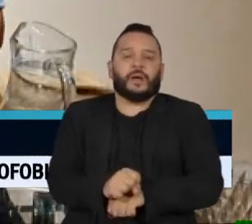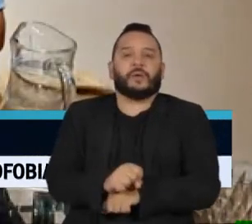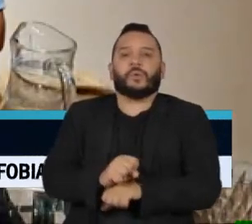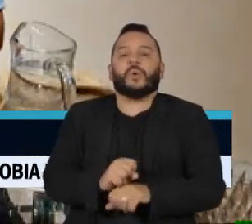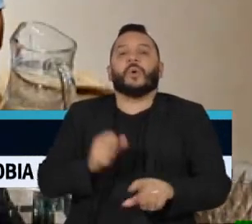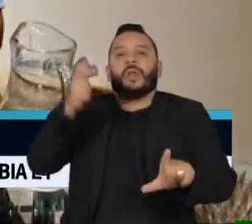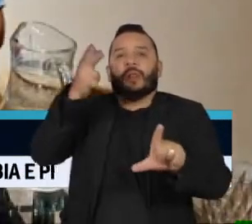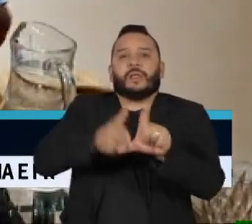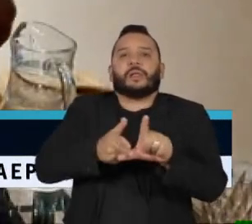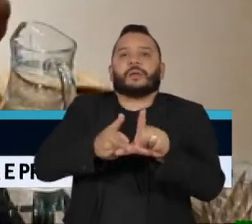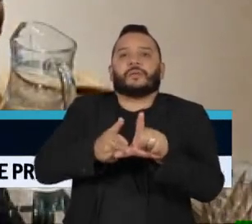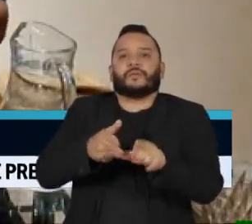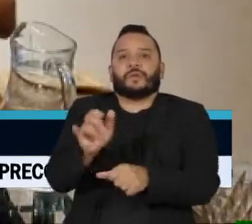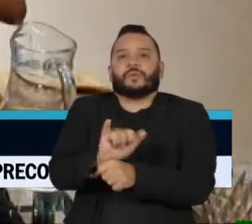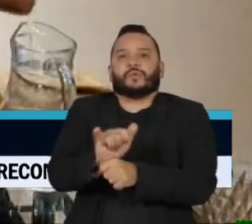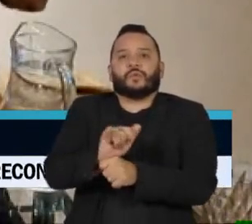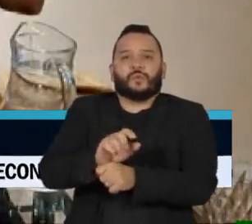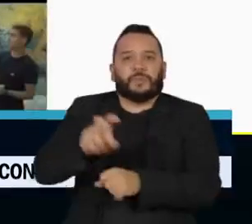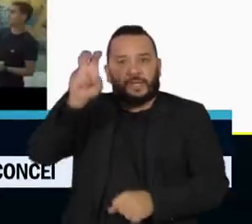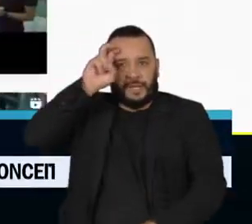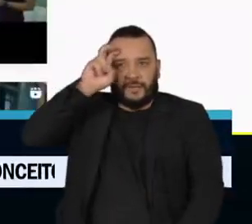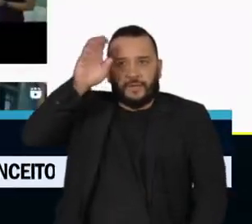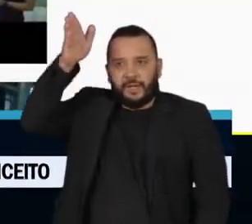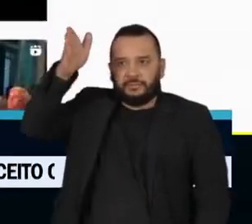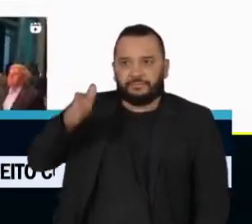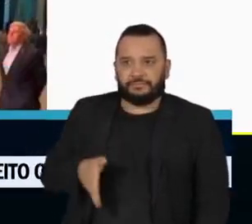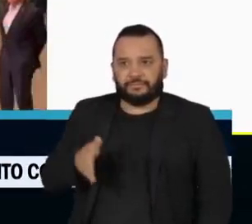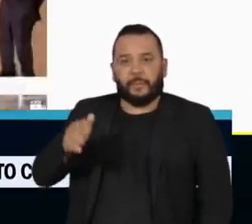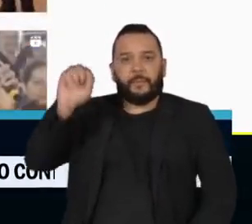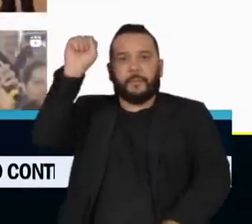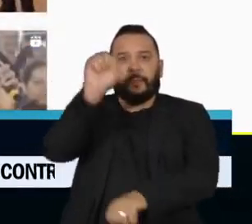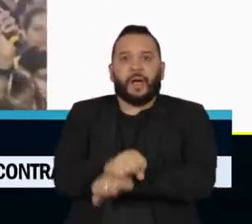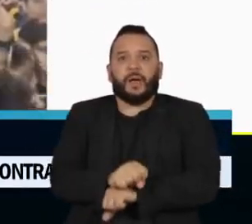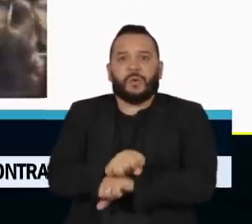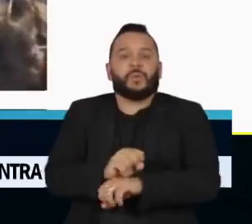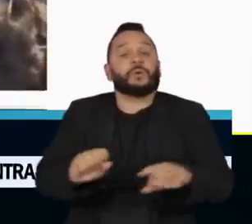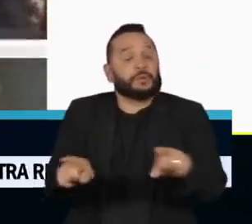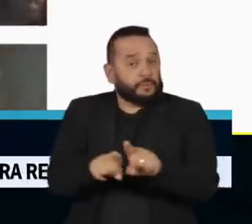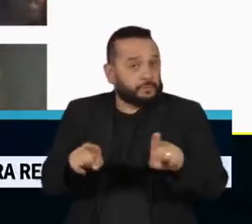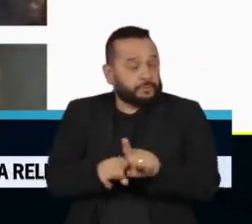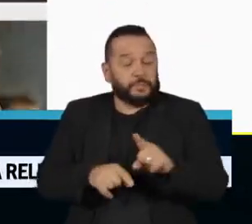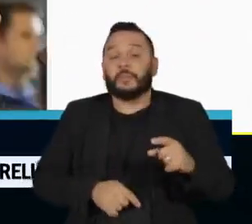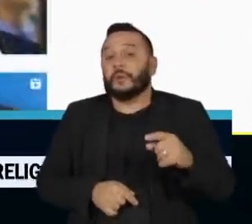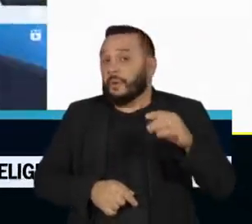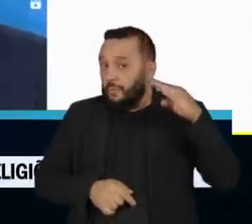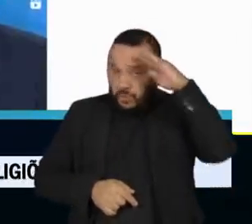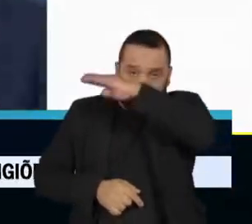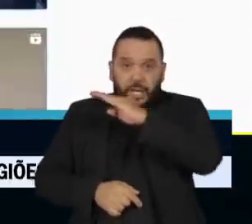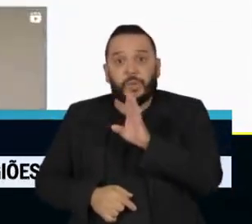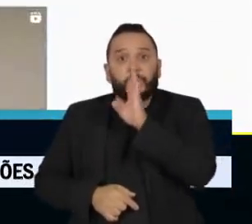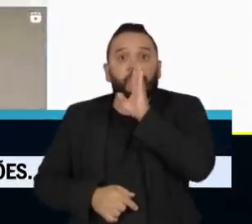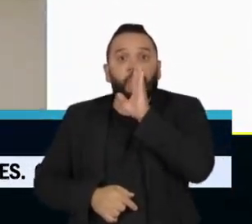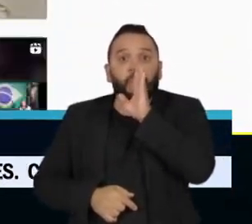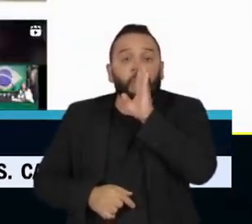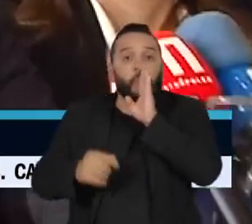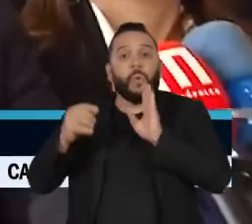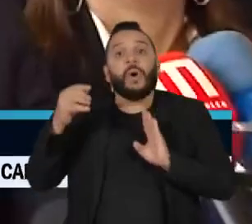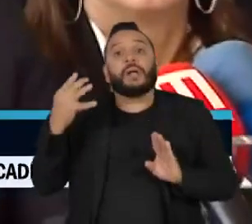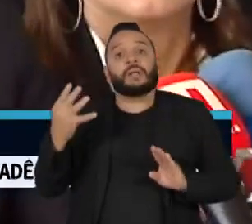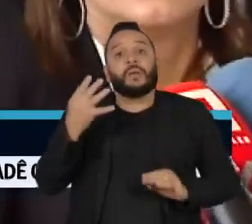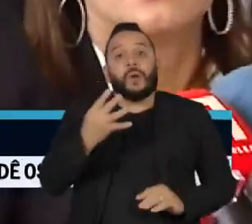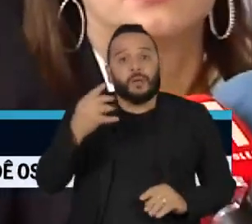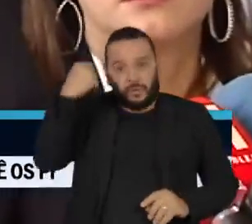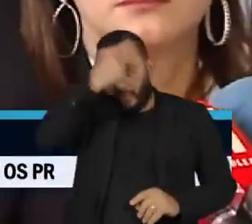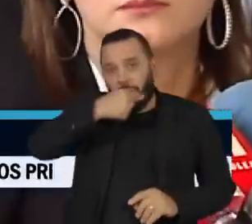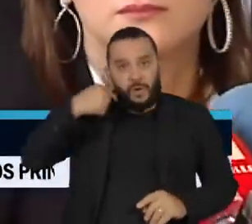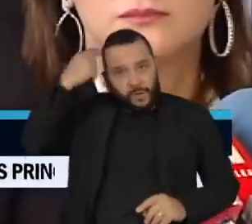que aconteciam todas as quintas-feiras o presidente ficou em silêncio por mais de 44 horas depois do fim do segundo turno